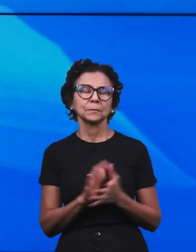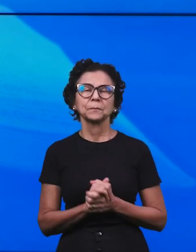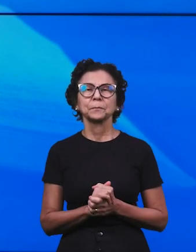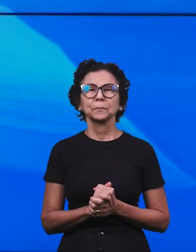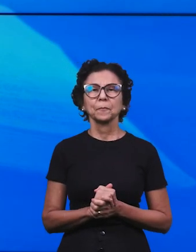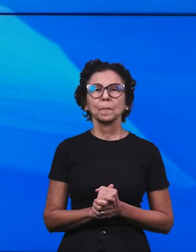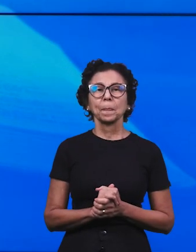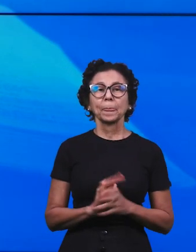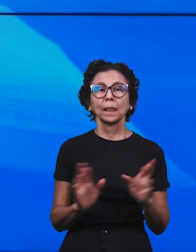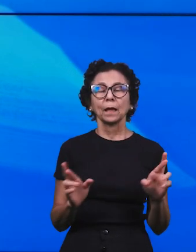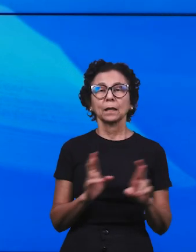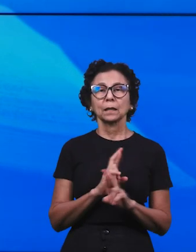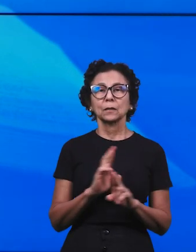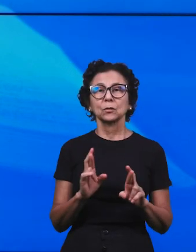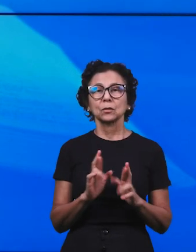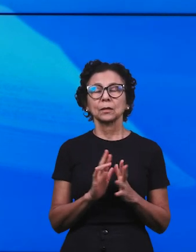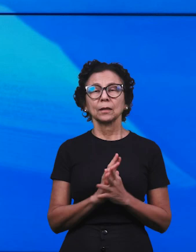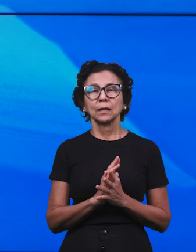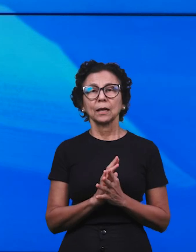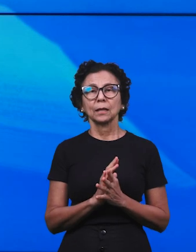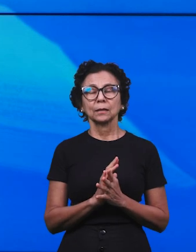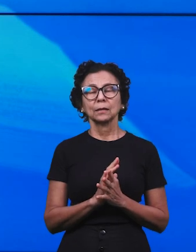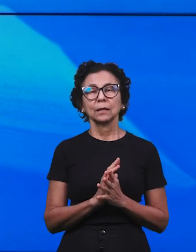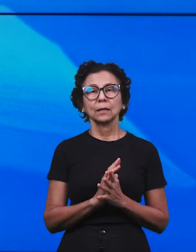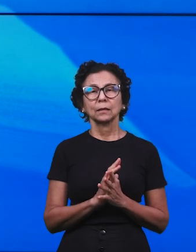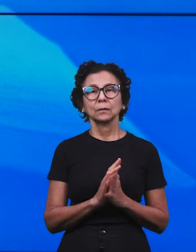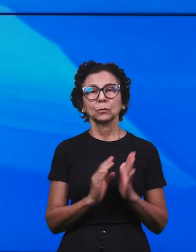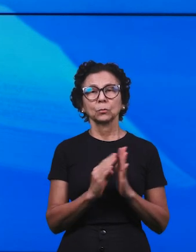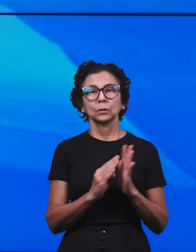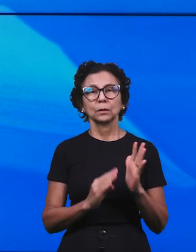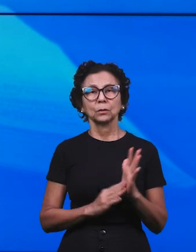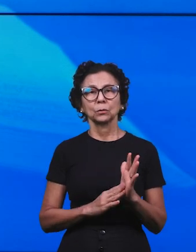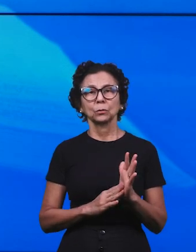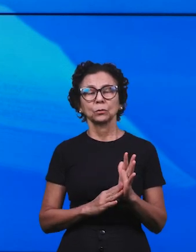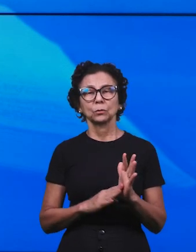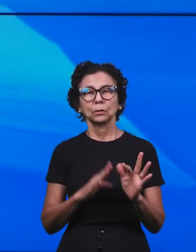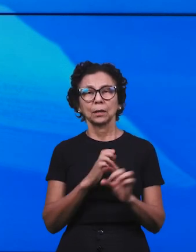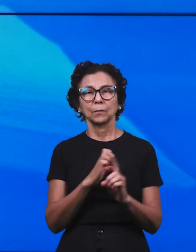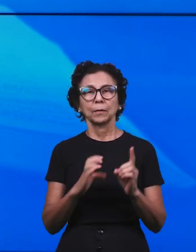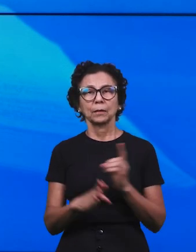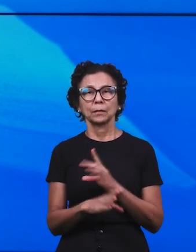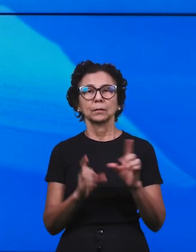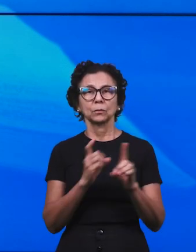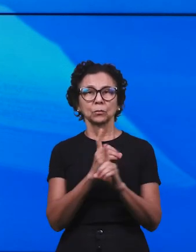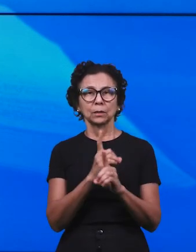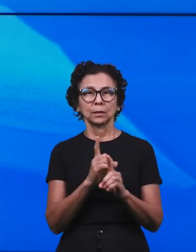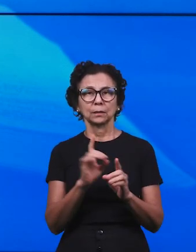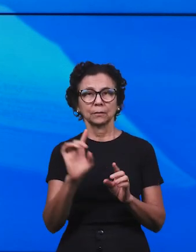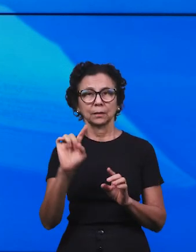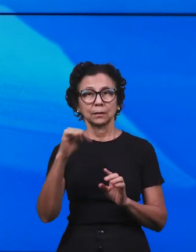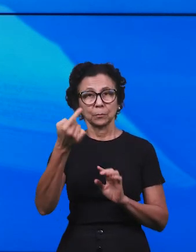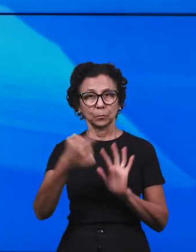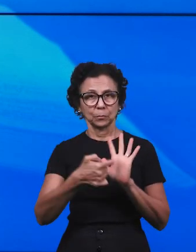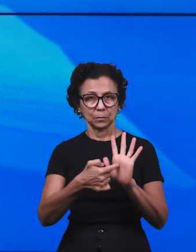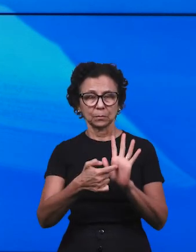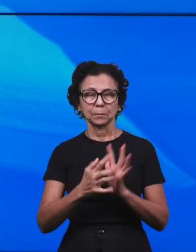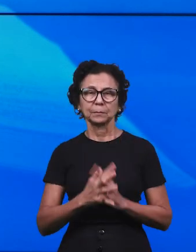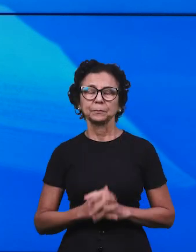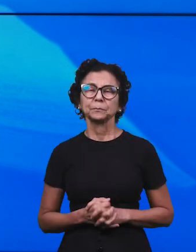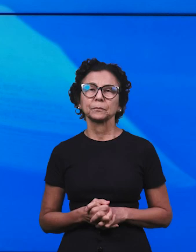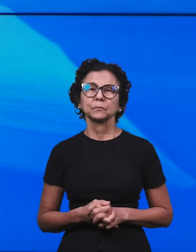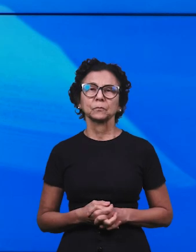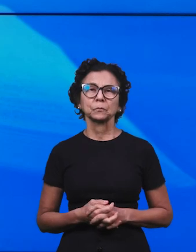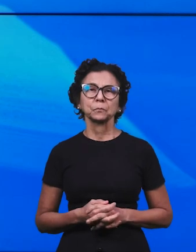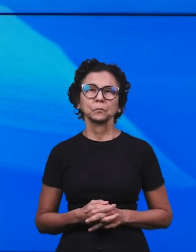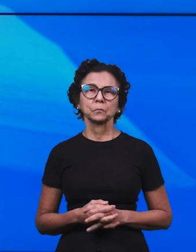relacionada àquilo que será daqui a pouco o conteúdo doutrinário da Escola Bíblica Dominical. Mas vamos então agora,